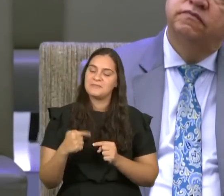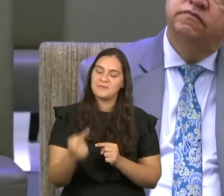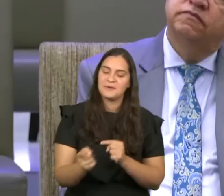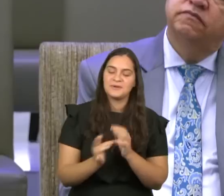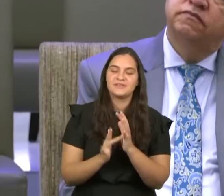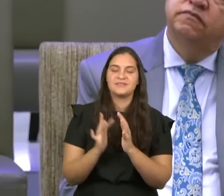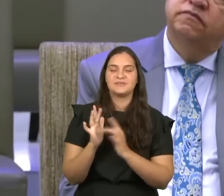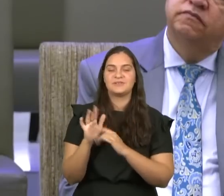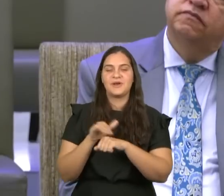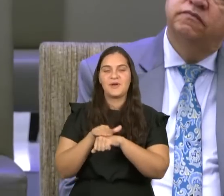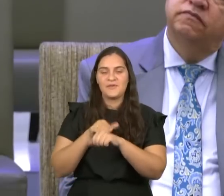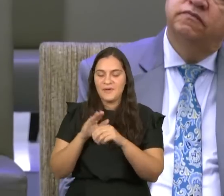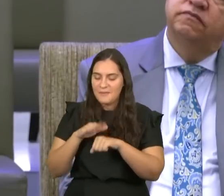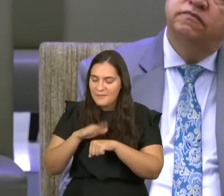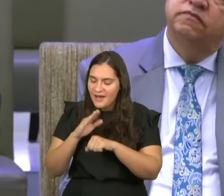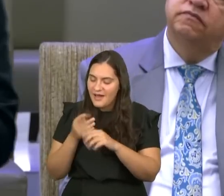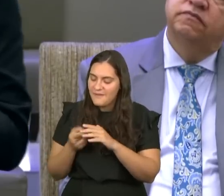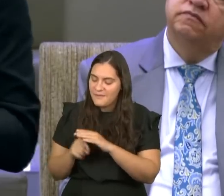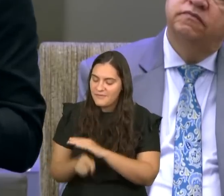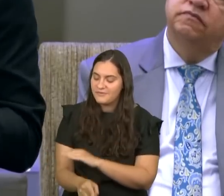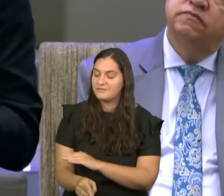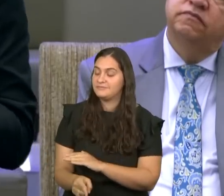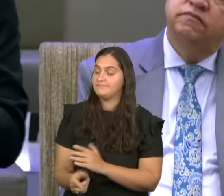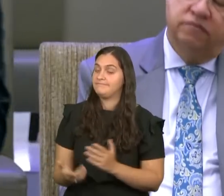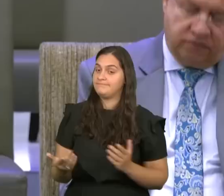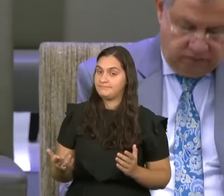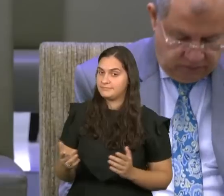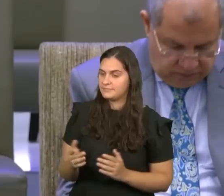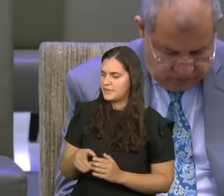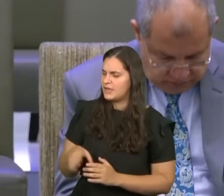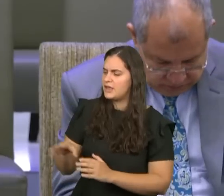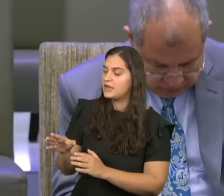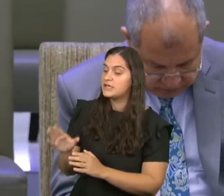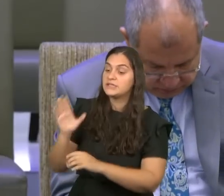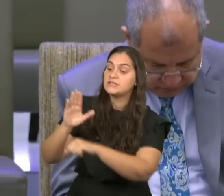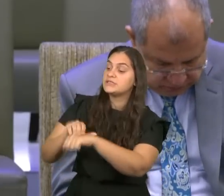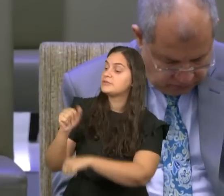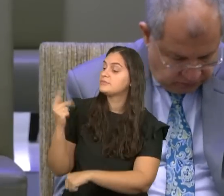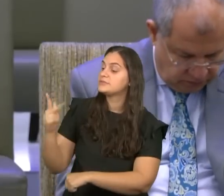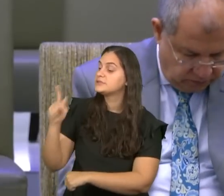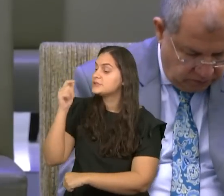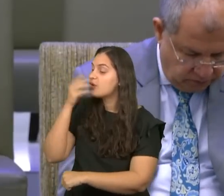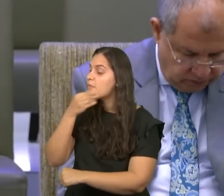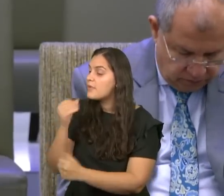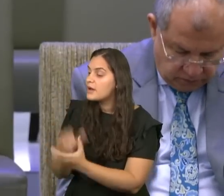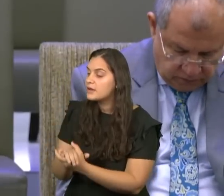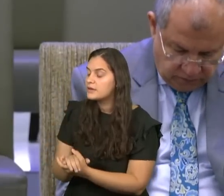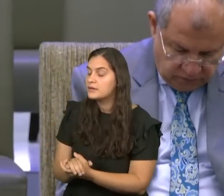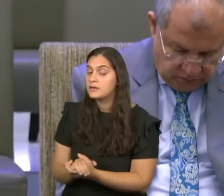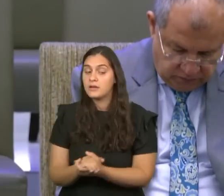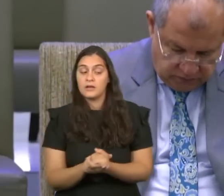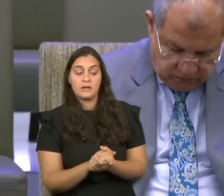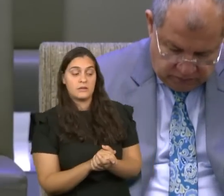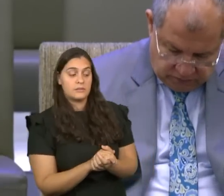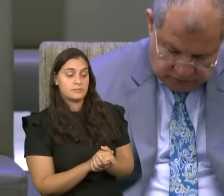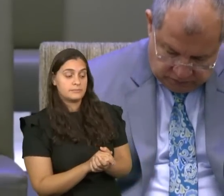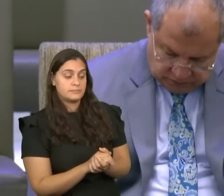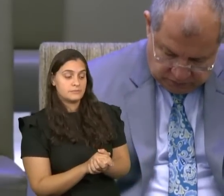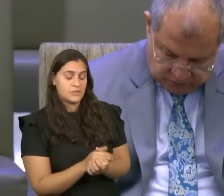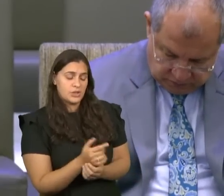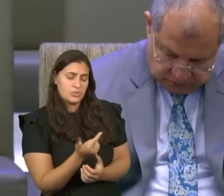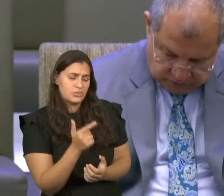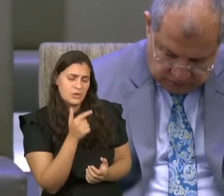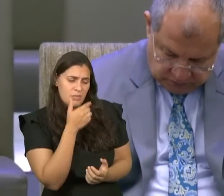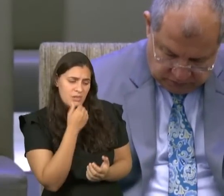o seu diálogo ele disse para ela vai buscar teu marido Ela respondeu não